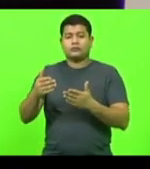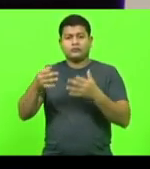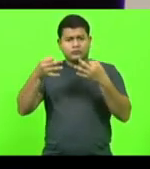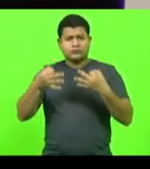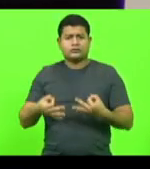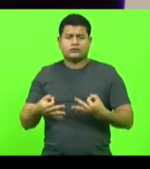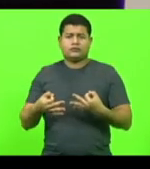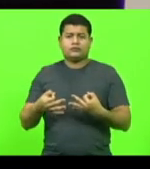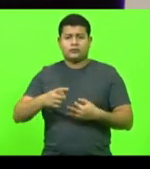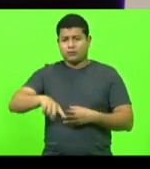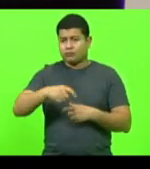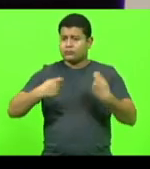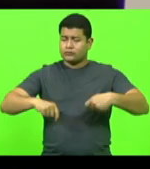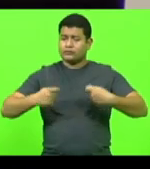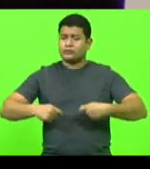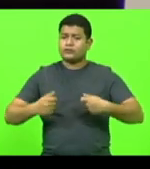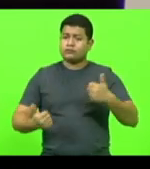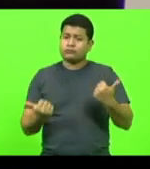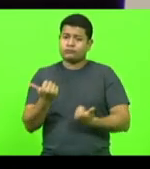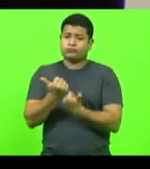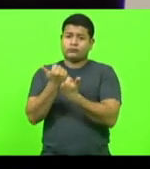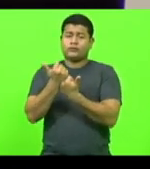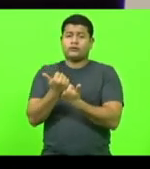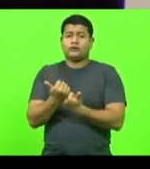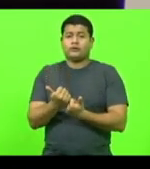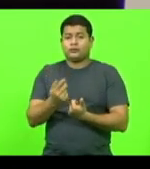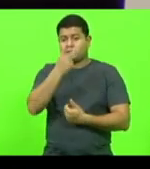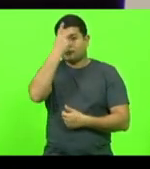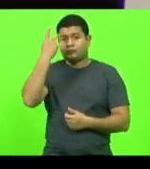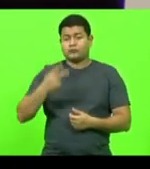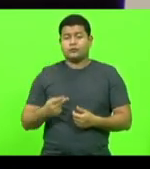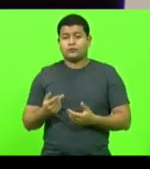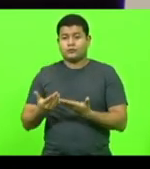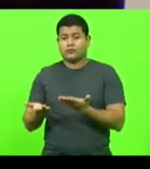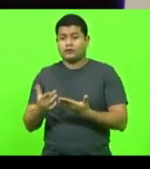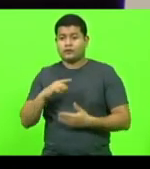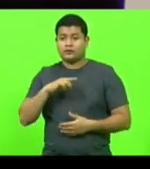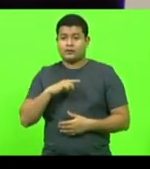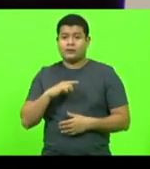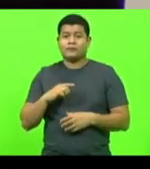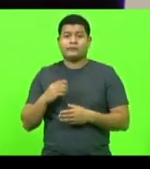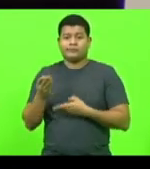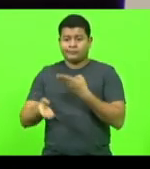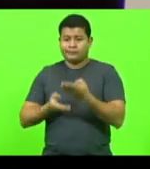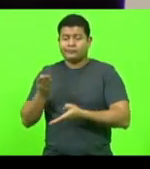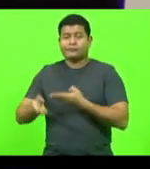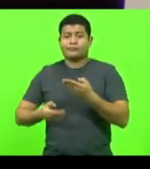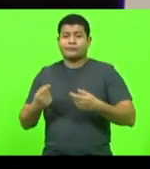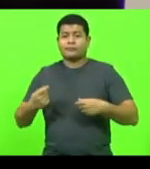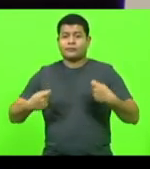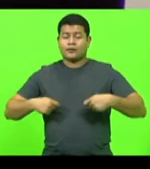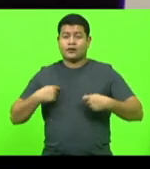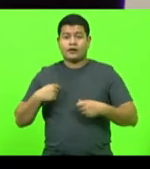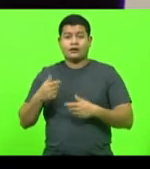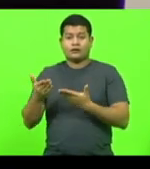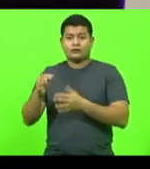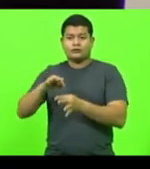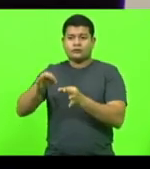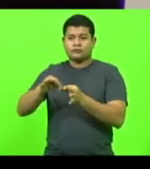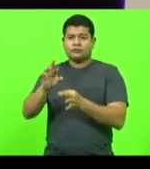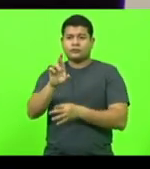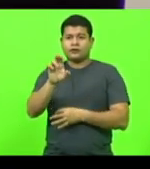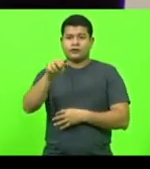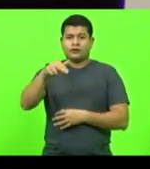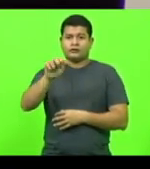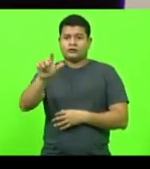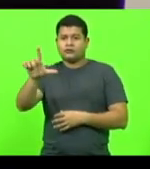tem que apoiar as pessoas que passam por esse tratamento. Eu acompanho de perto o trabalho da Renal Vida, em Blumenau,